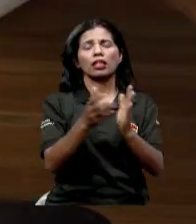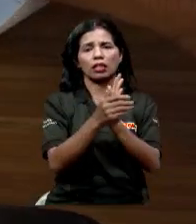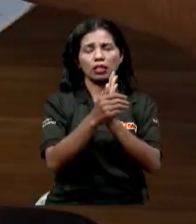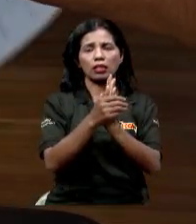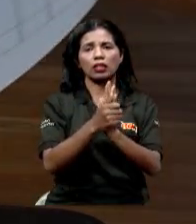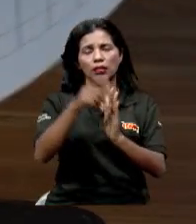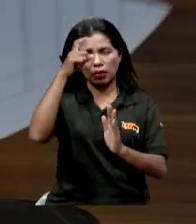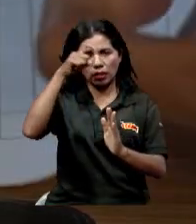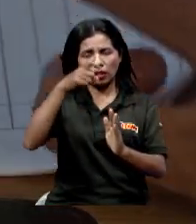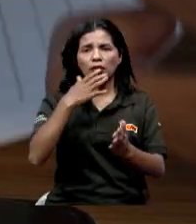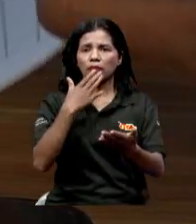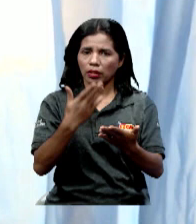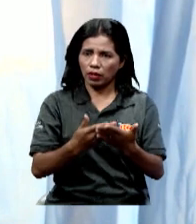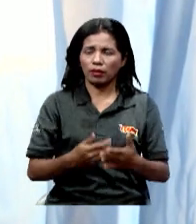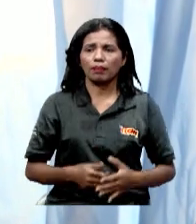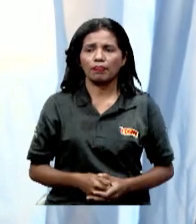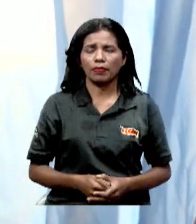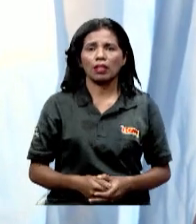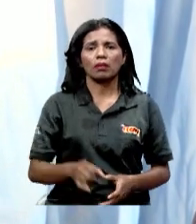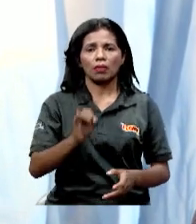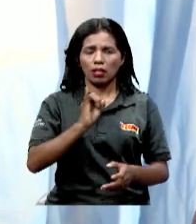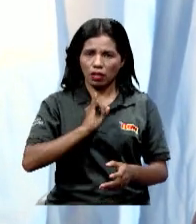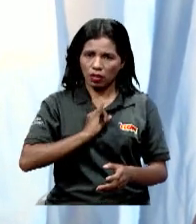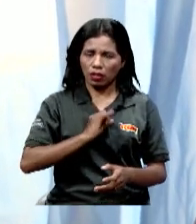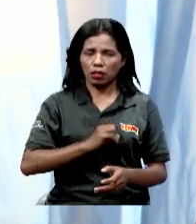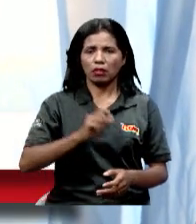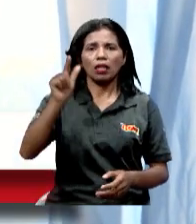magdiak. Bahau, ba governo,